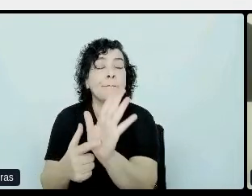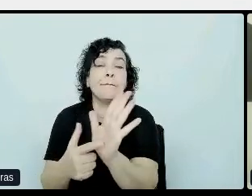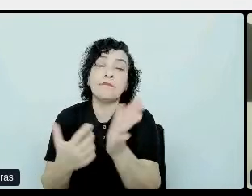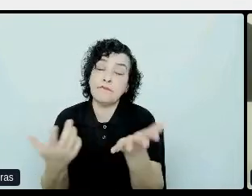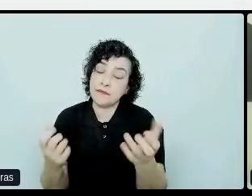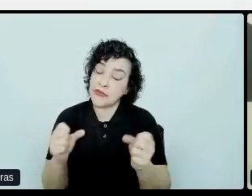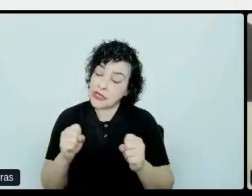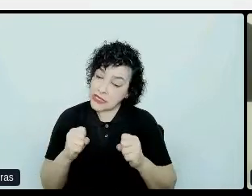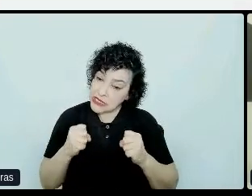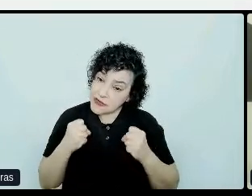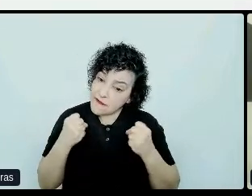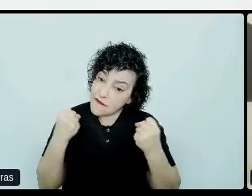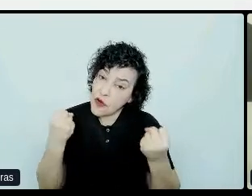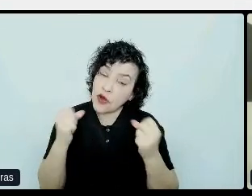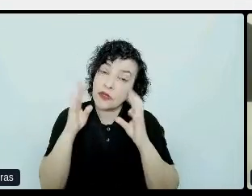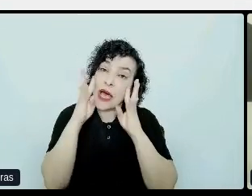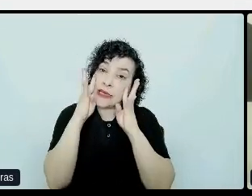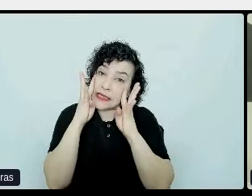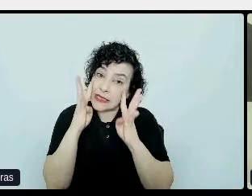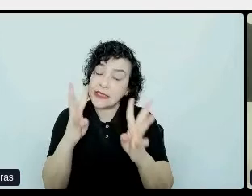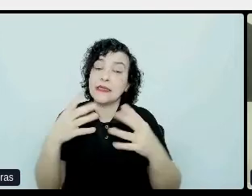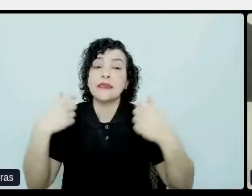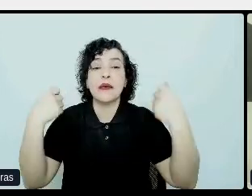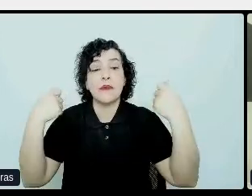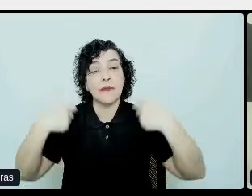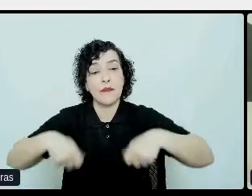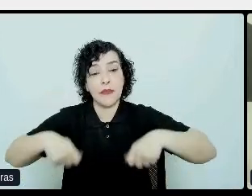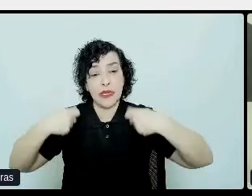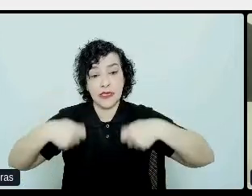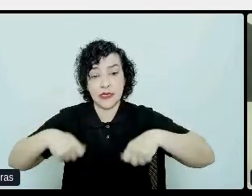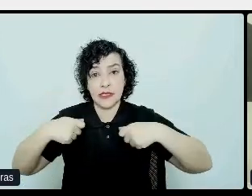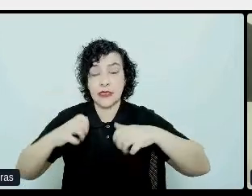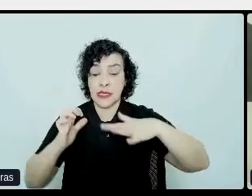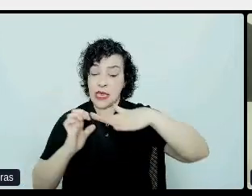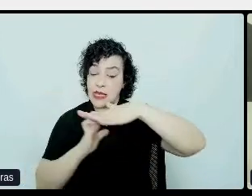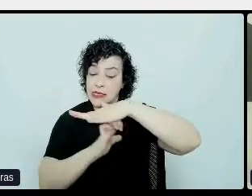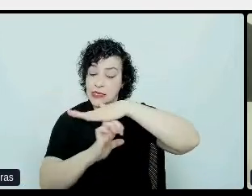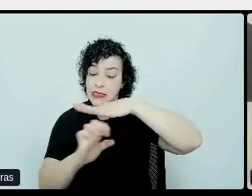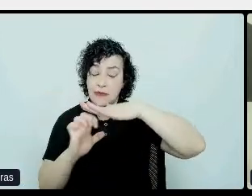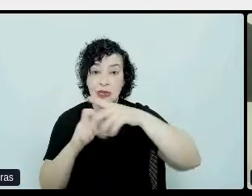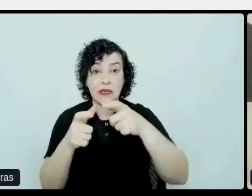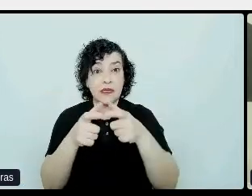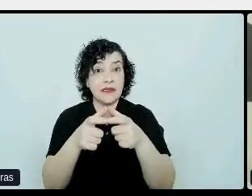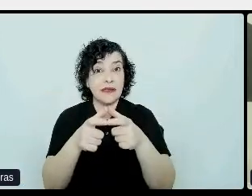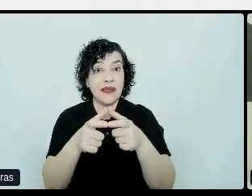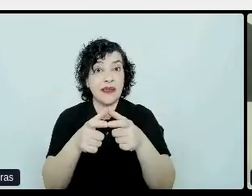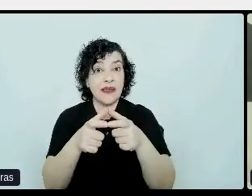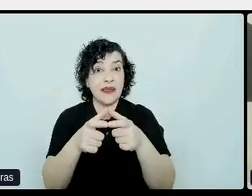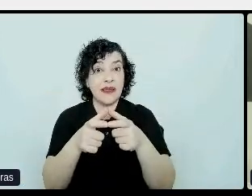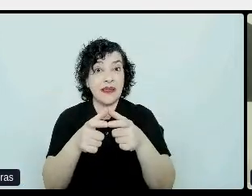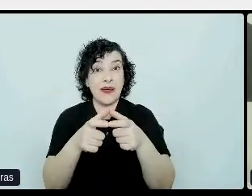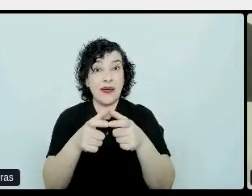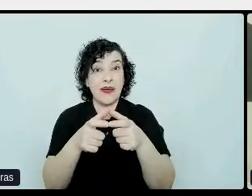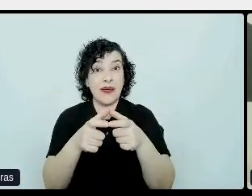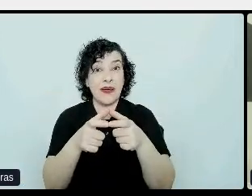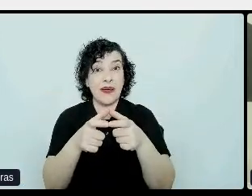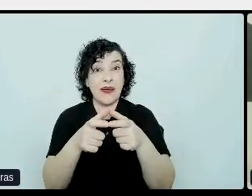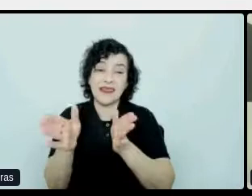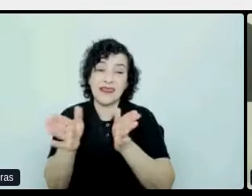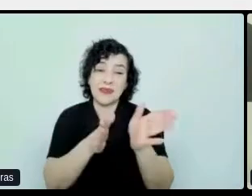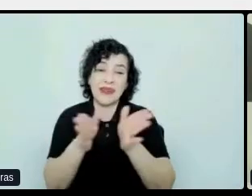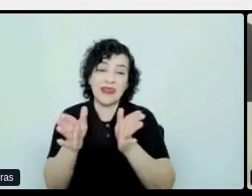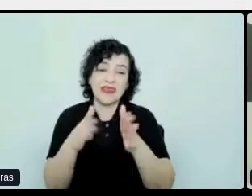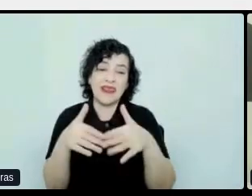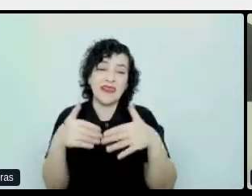possível, né? Porque na maioria das empresas ainda a acessibilidade é visto tipo como um gargalo,